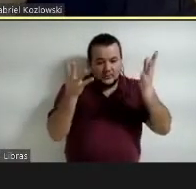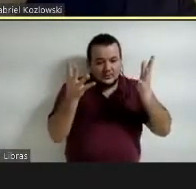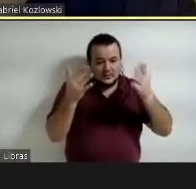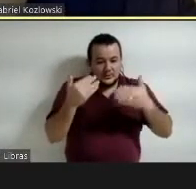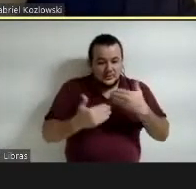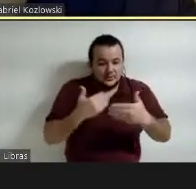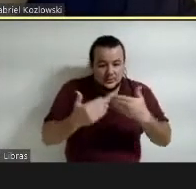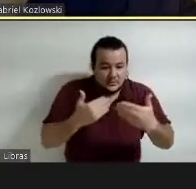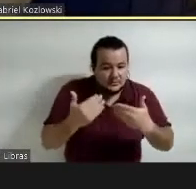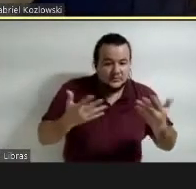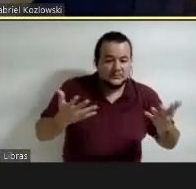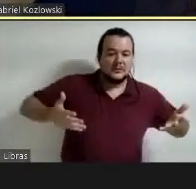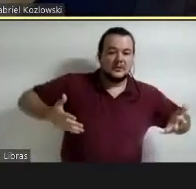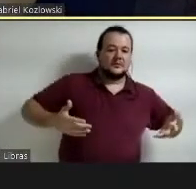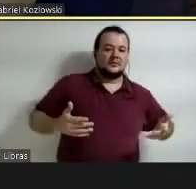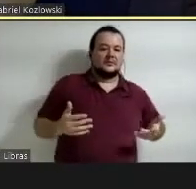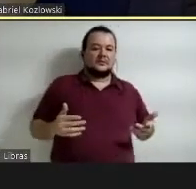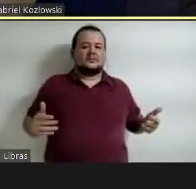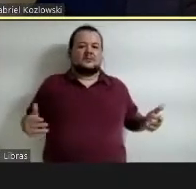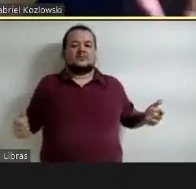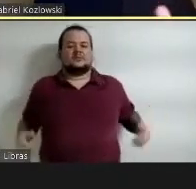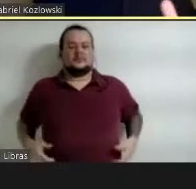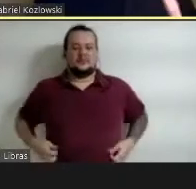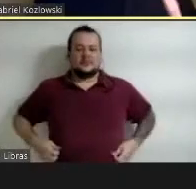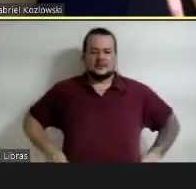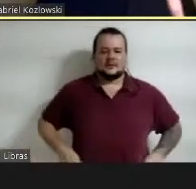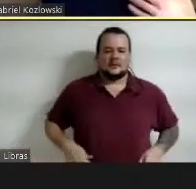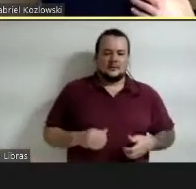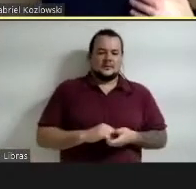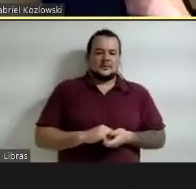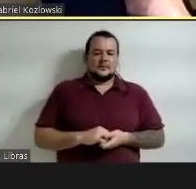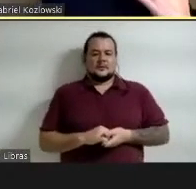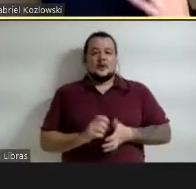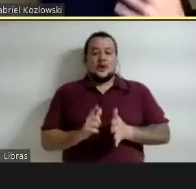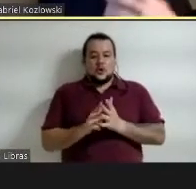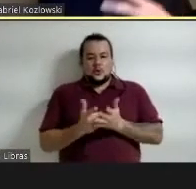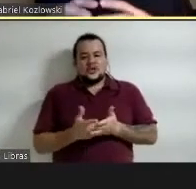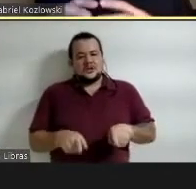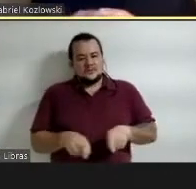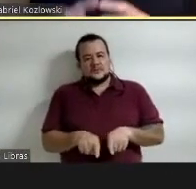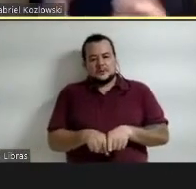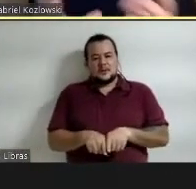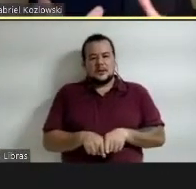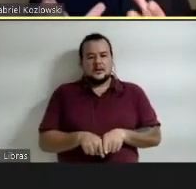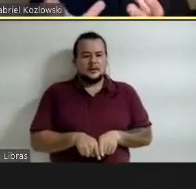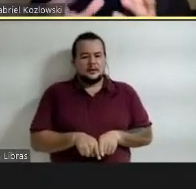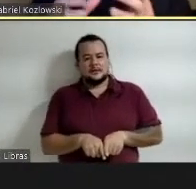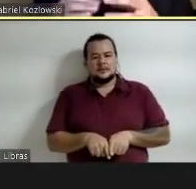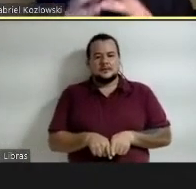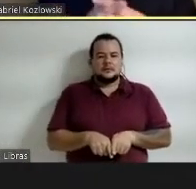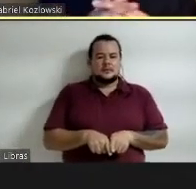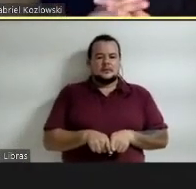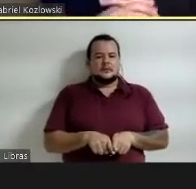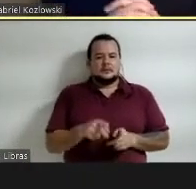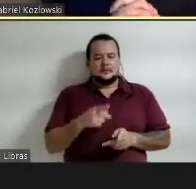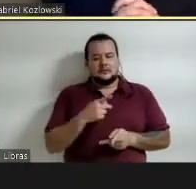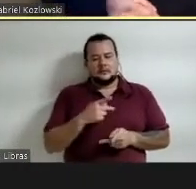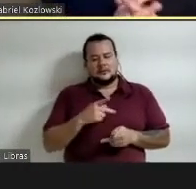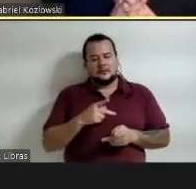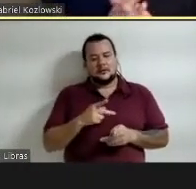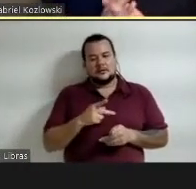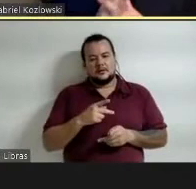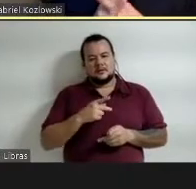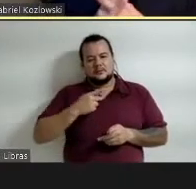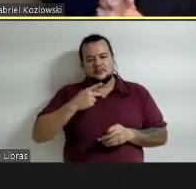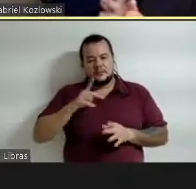do avanço tecnológico. E o livro também inclui e é concluído por